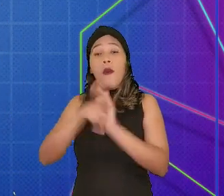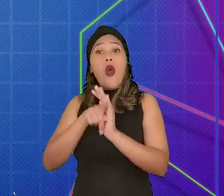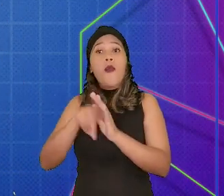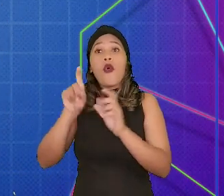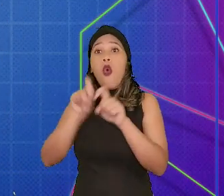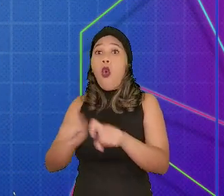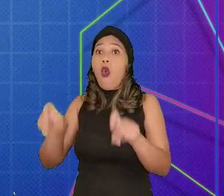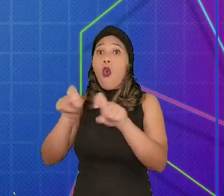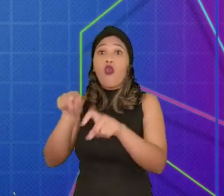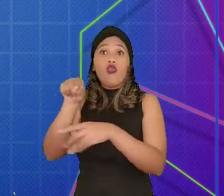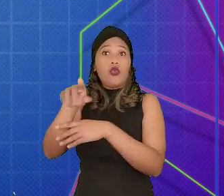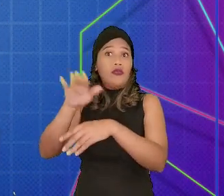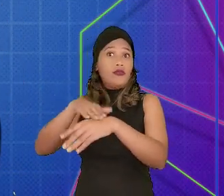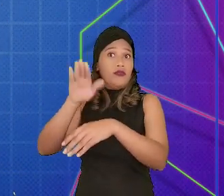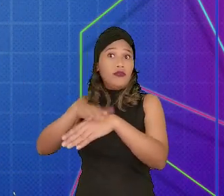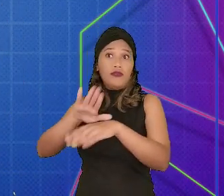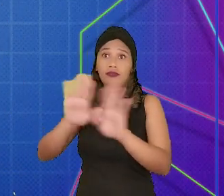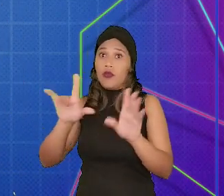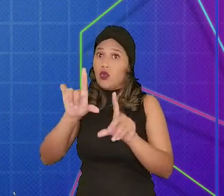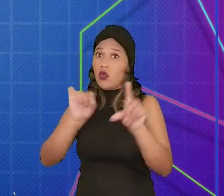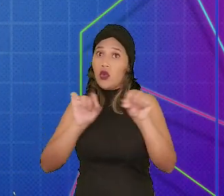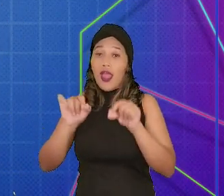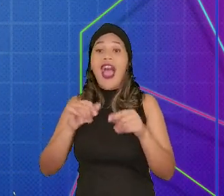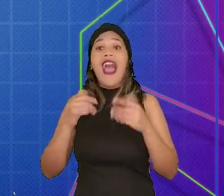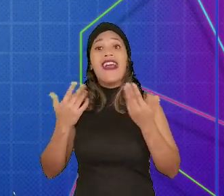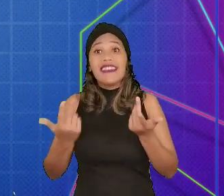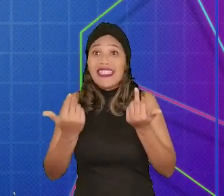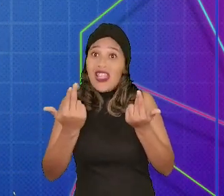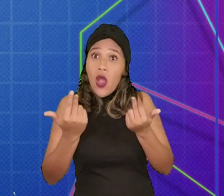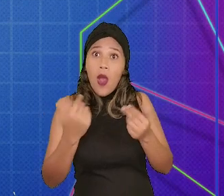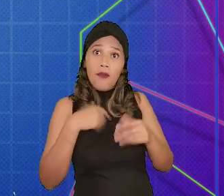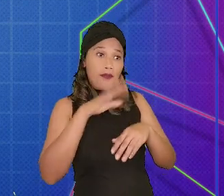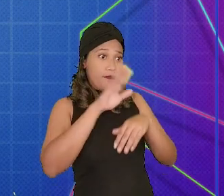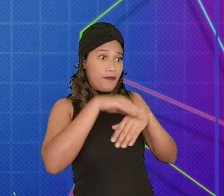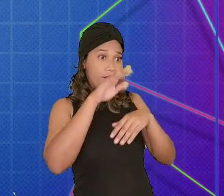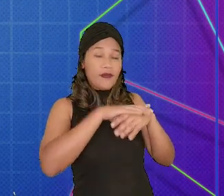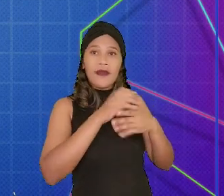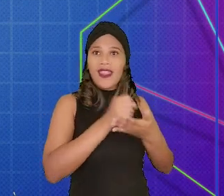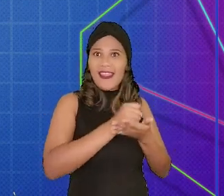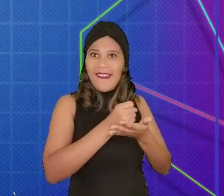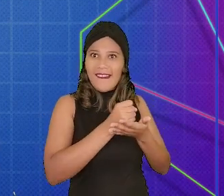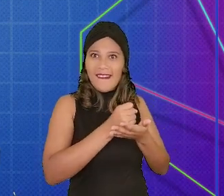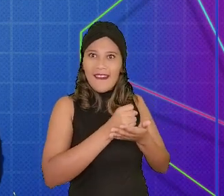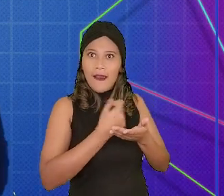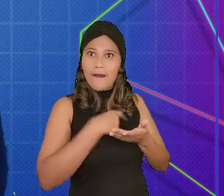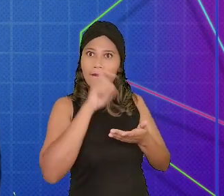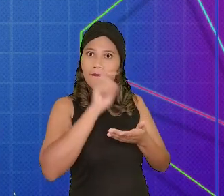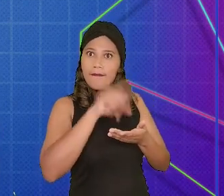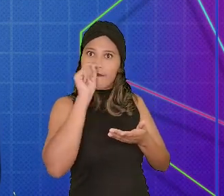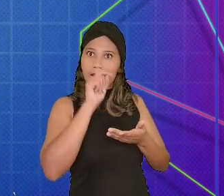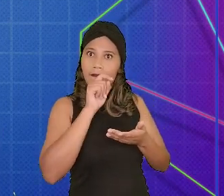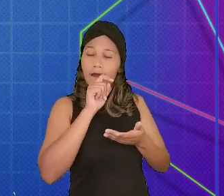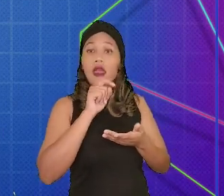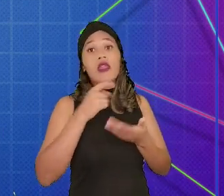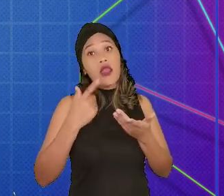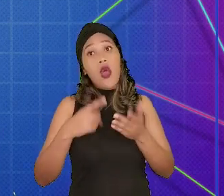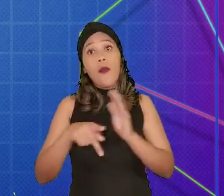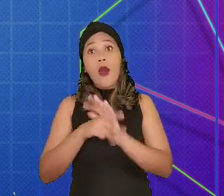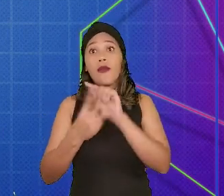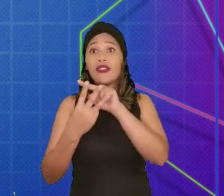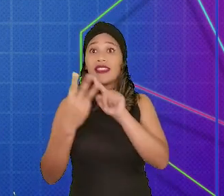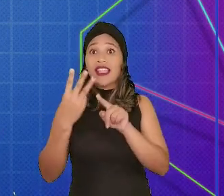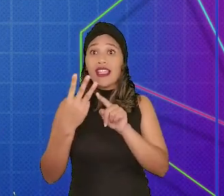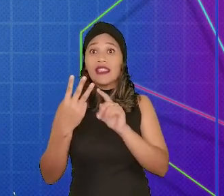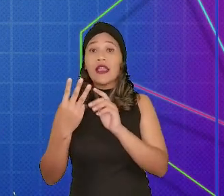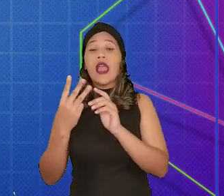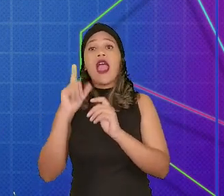pelo computador, que sorteará uma opção também, assim como o jogador selecionou a dele. Os três algarismos